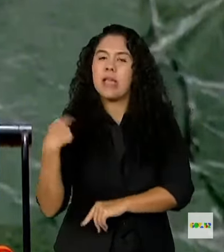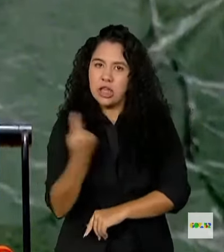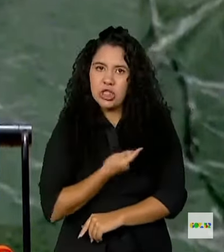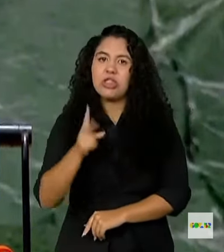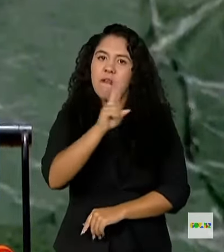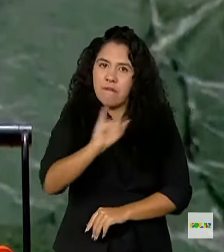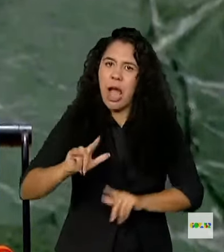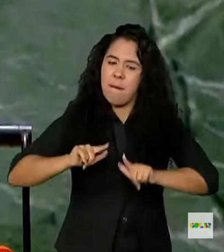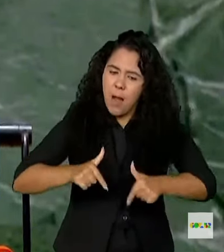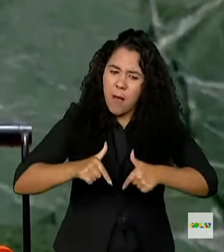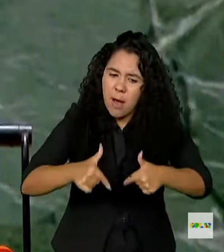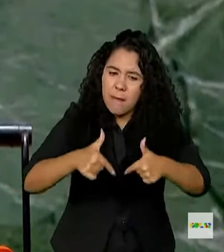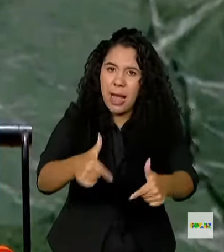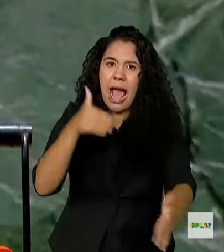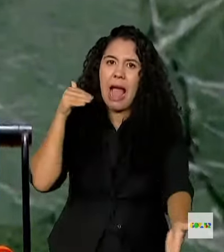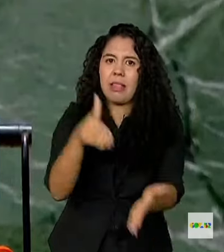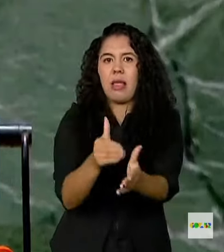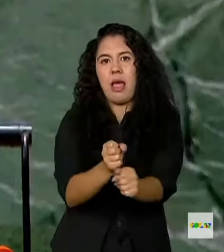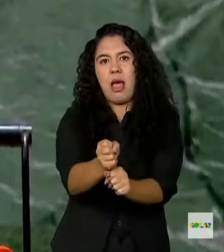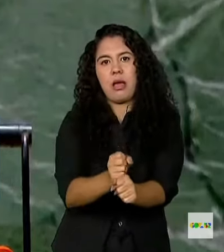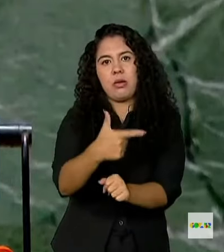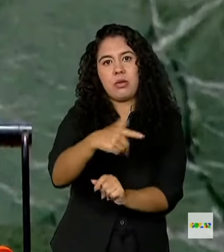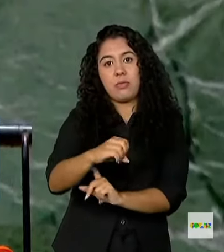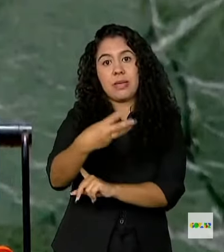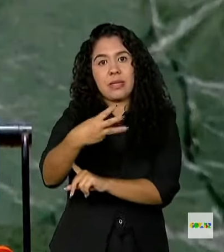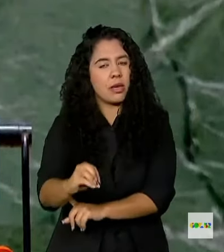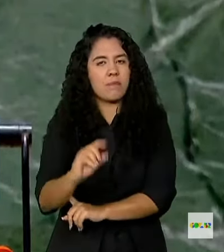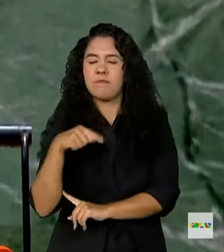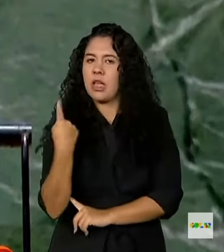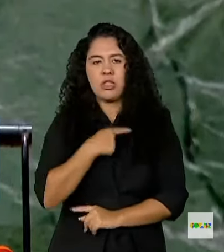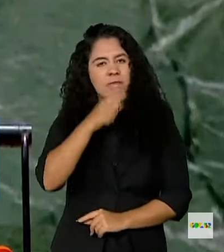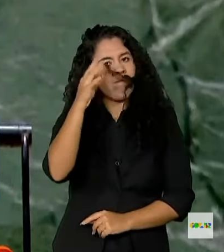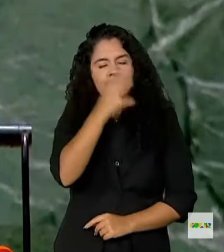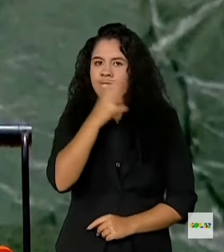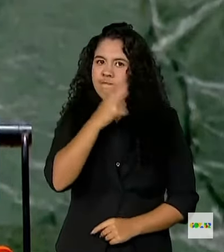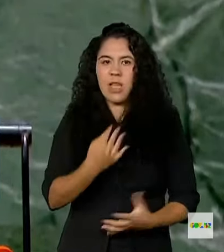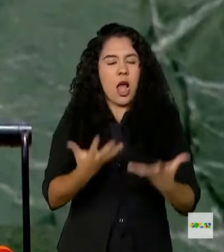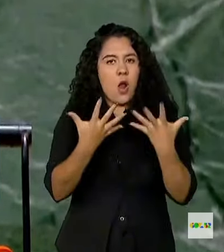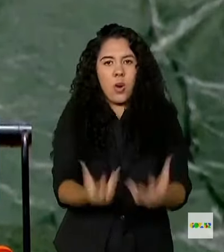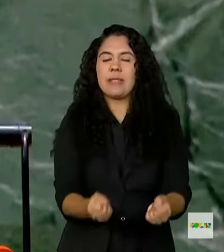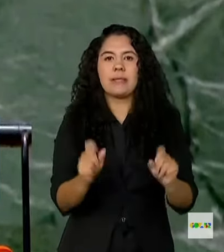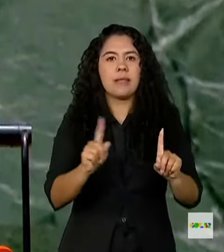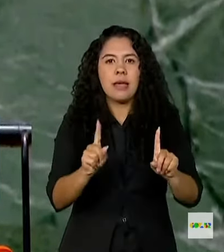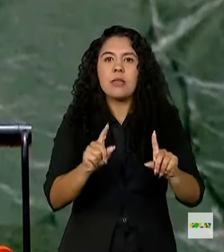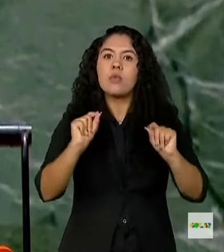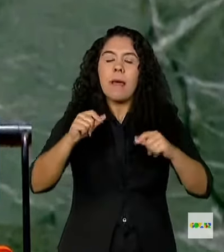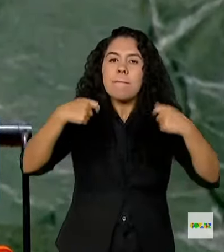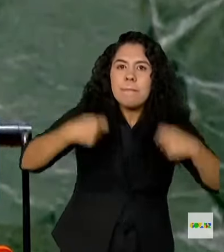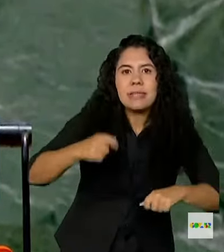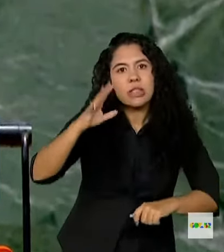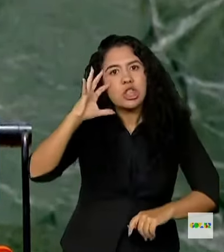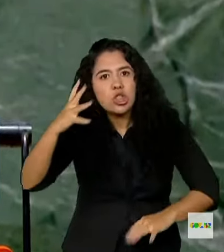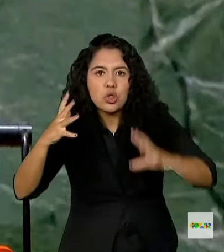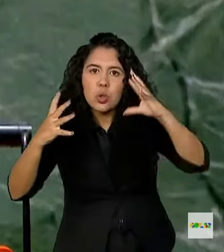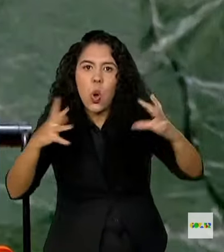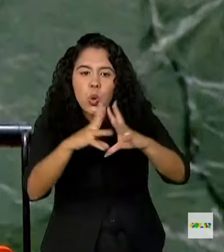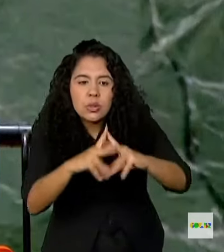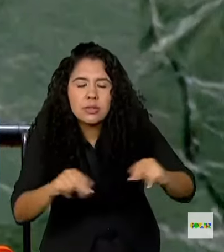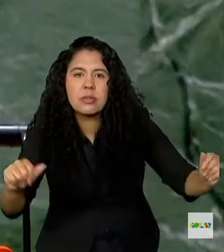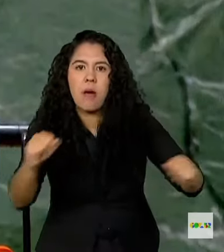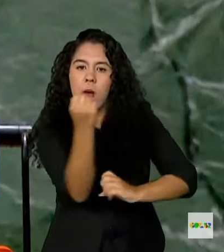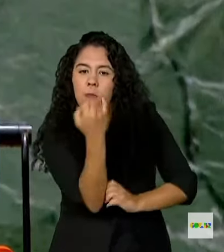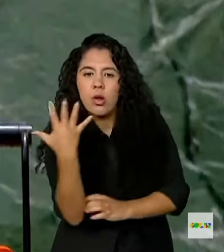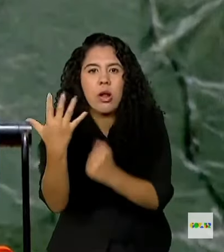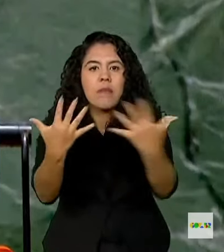até 2030. Não é mais admissível pensar em soluções para as florestas tropicais sem ouvir